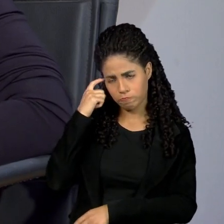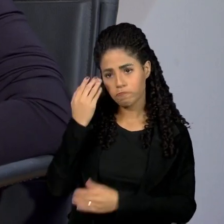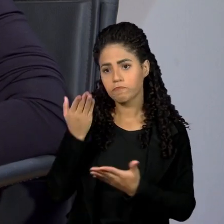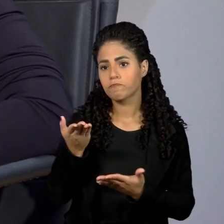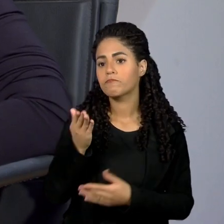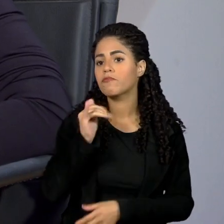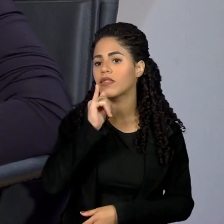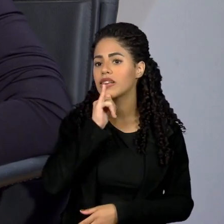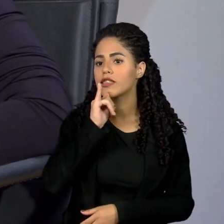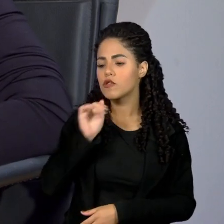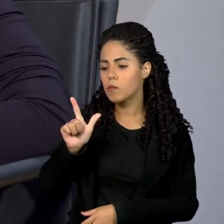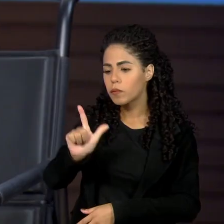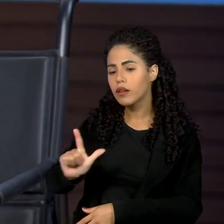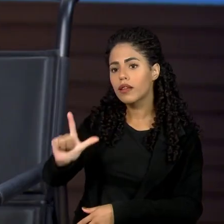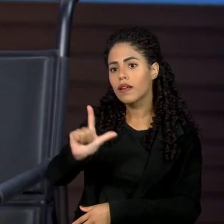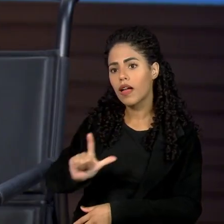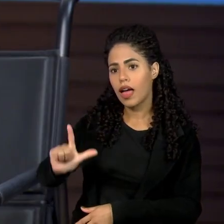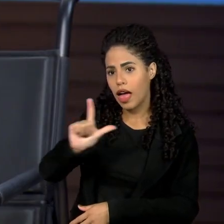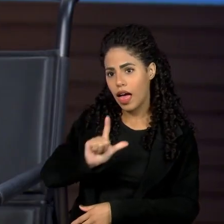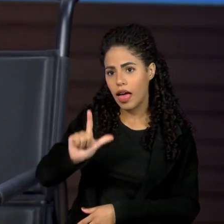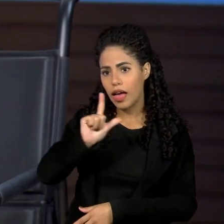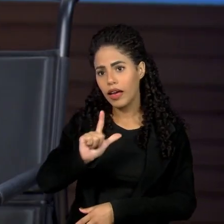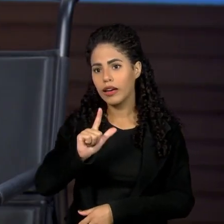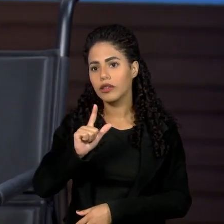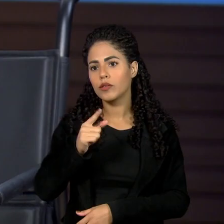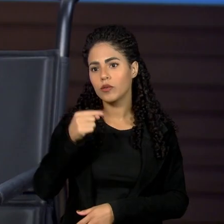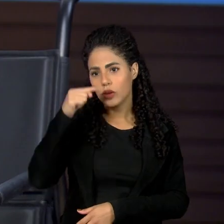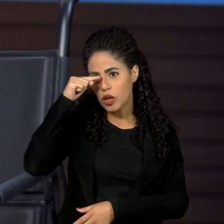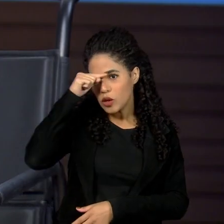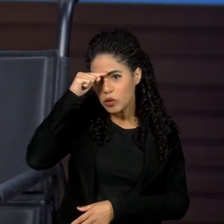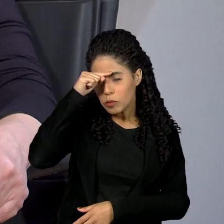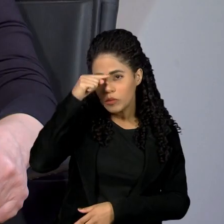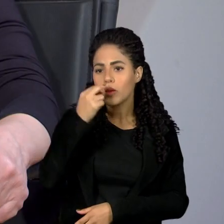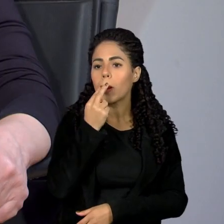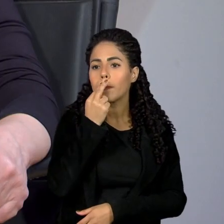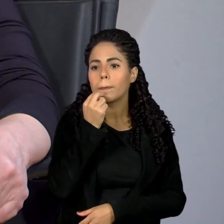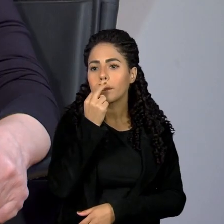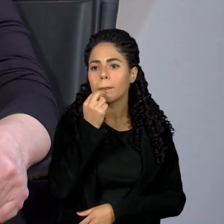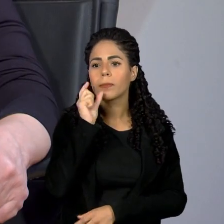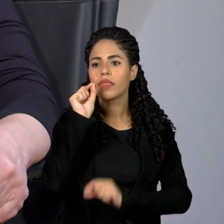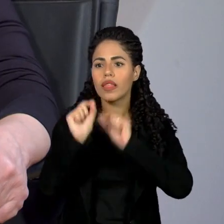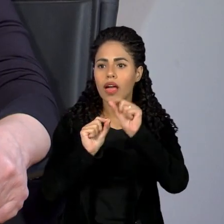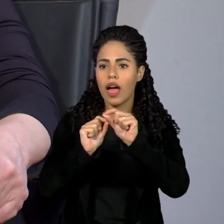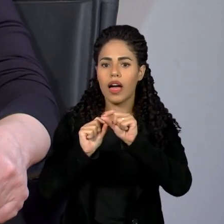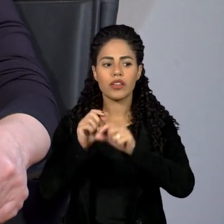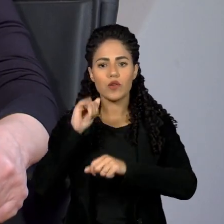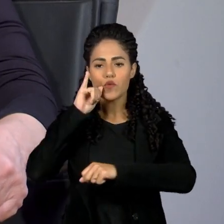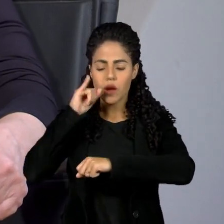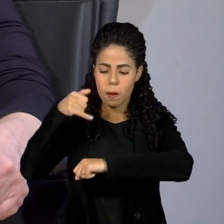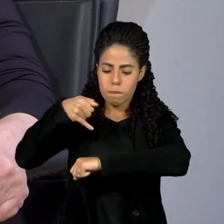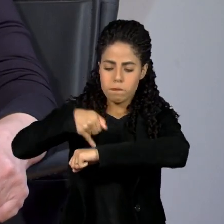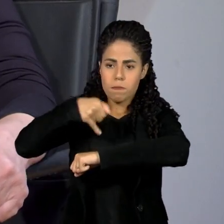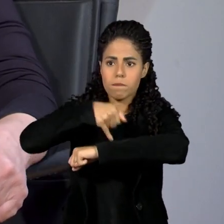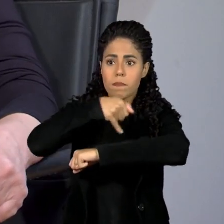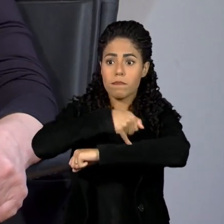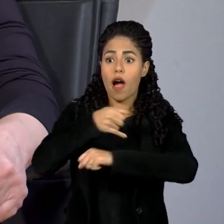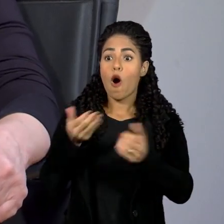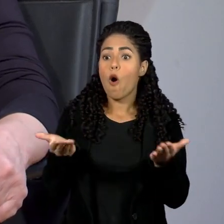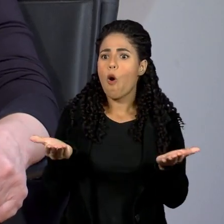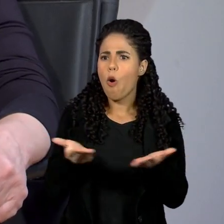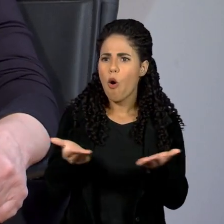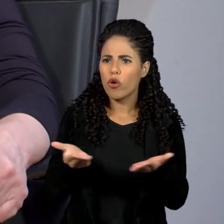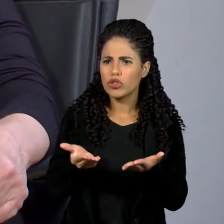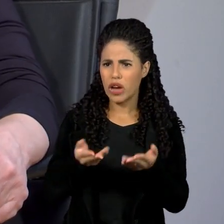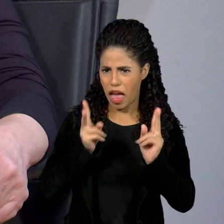no caso, na literatura do Monteiro Lobato, né? O saci, esse saci que está sendo observado hoje, não